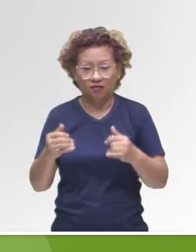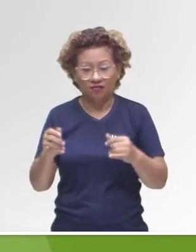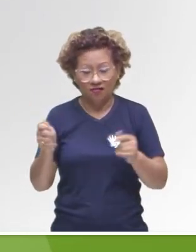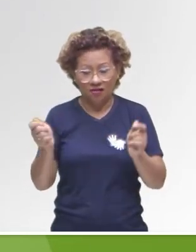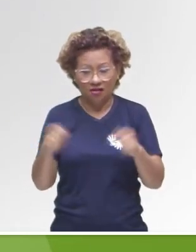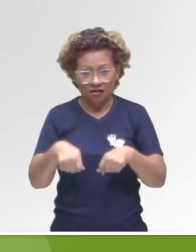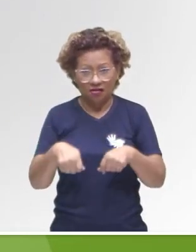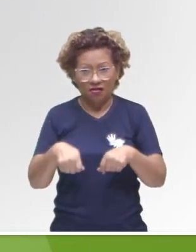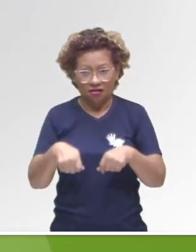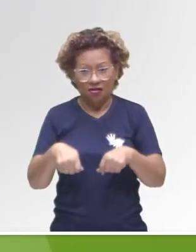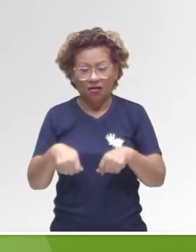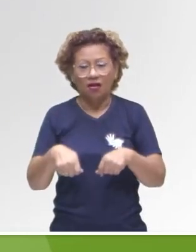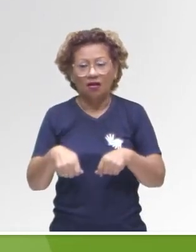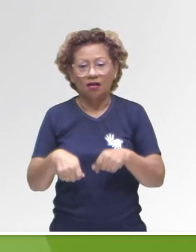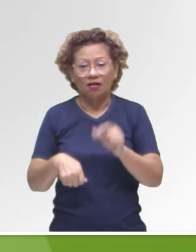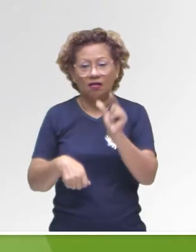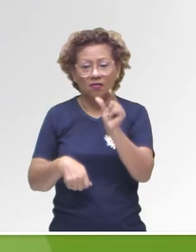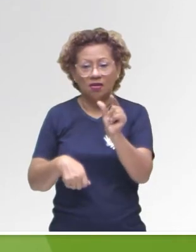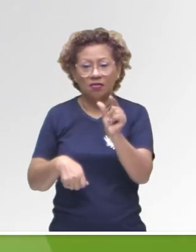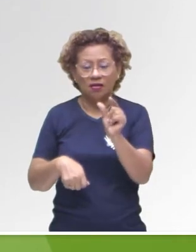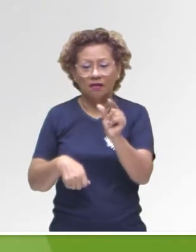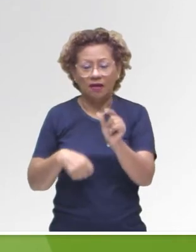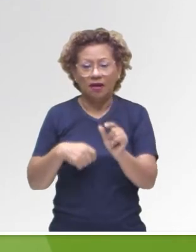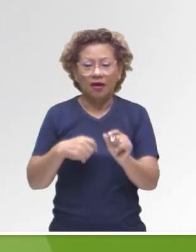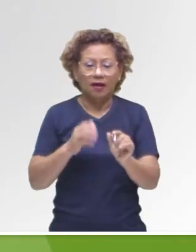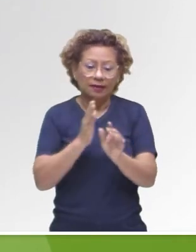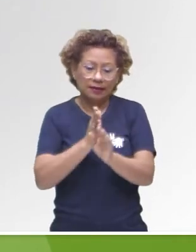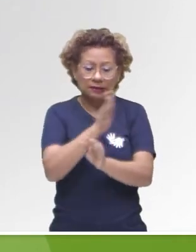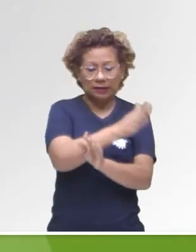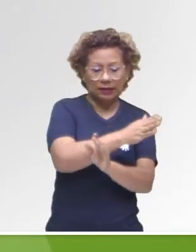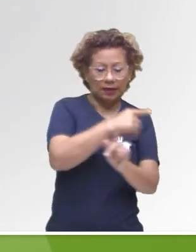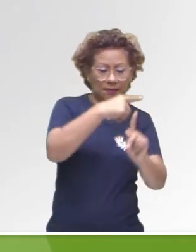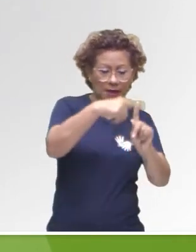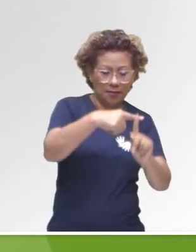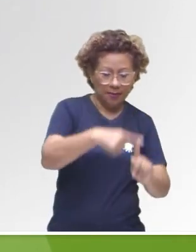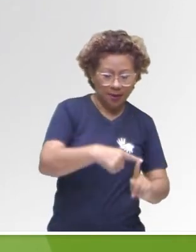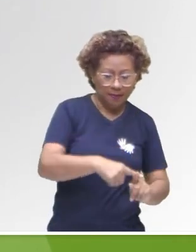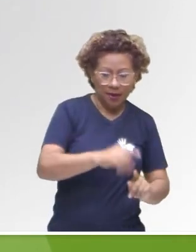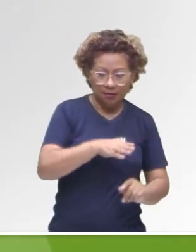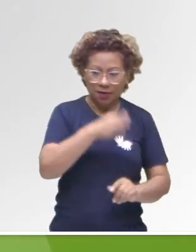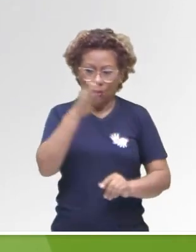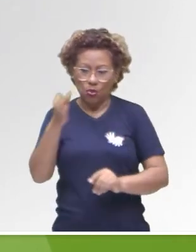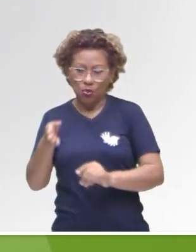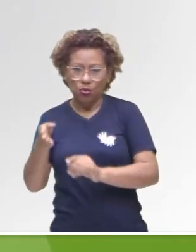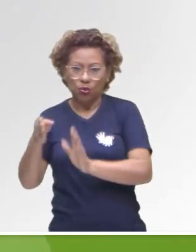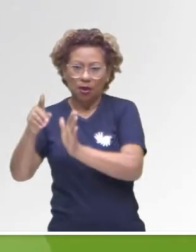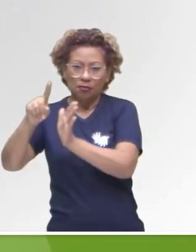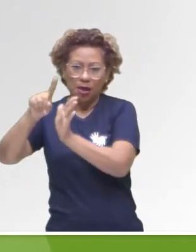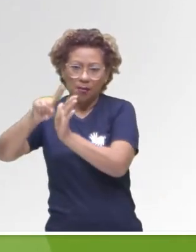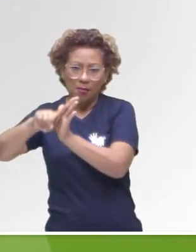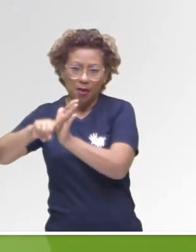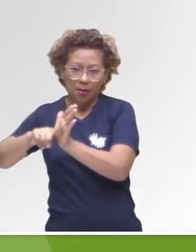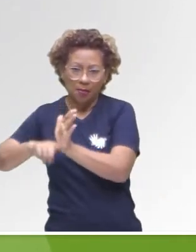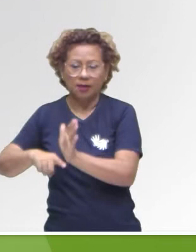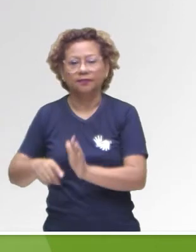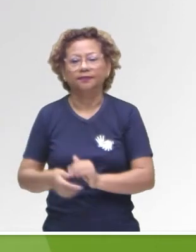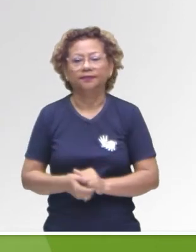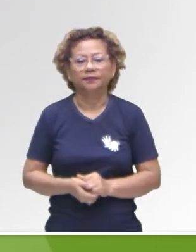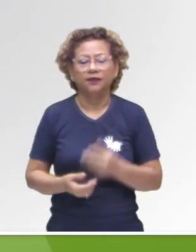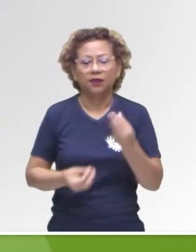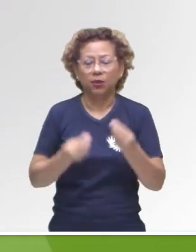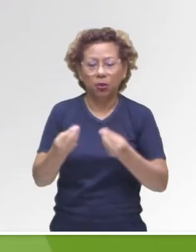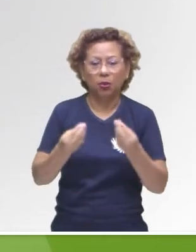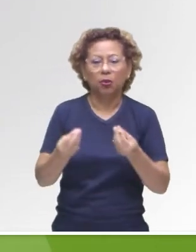De um lado, eu terei uma placa positiva e de outro lado, eu terei uma placa negativa. É como se representa